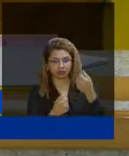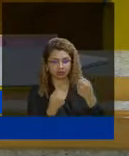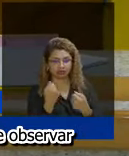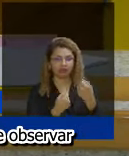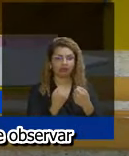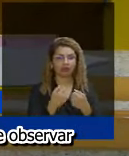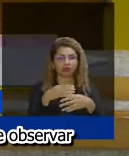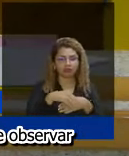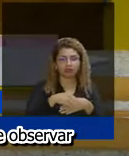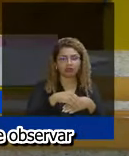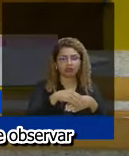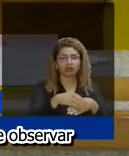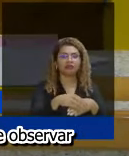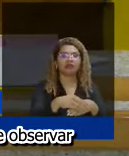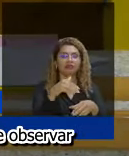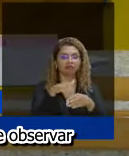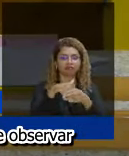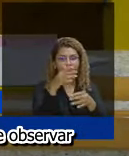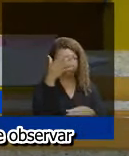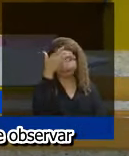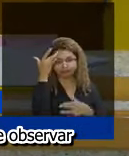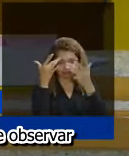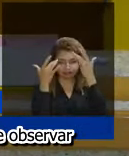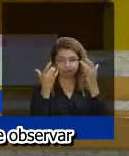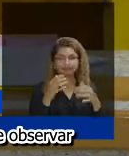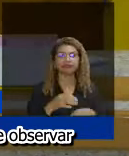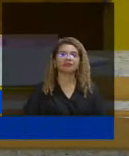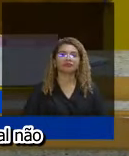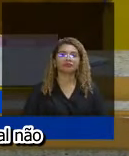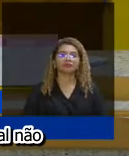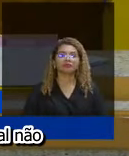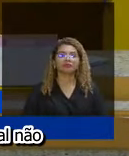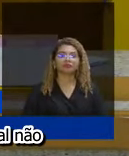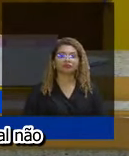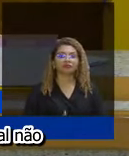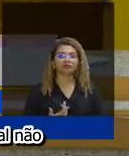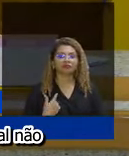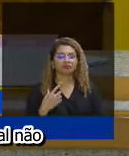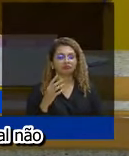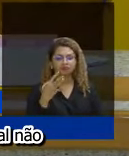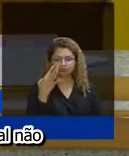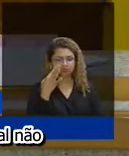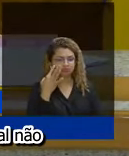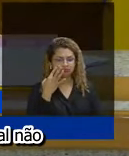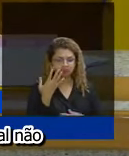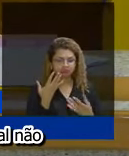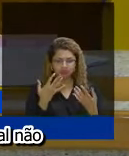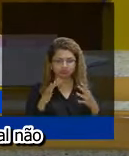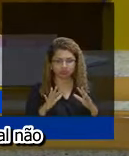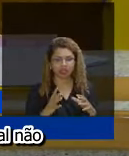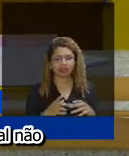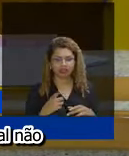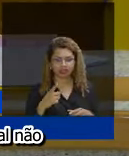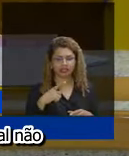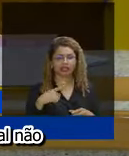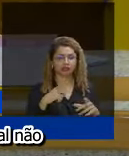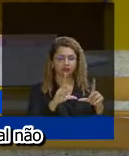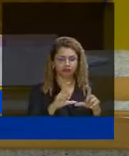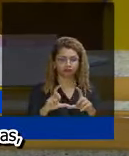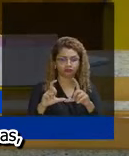embargante. Mencionou que houve omissão da decisão ao deixar de observar a precedente dessa corte de que fotos em rede